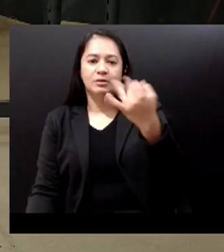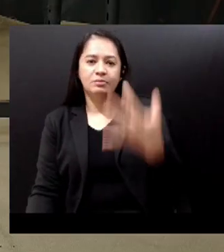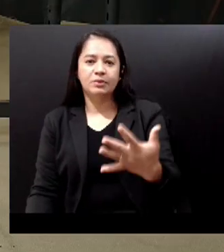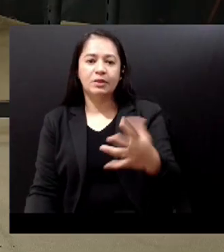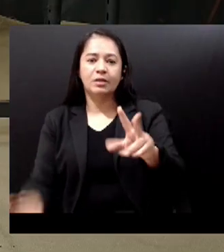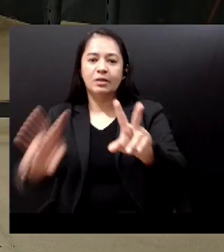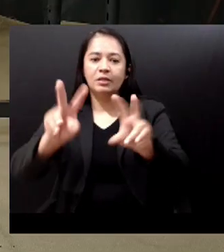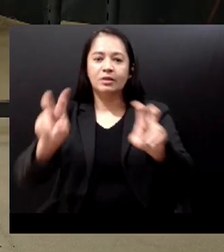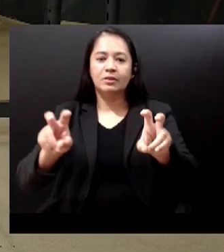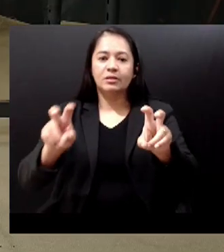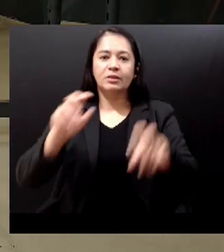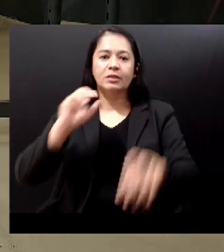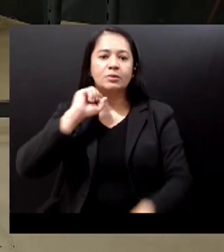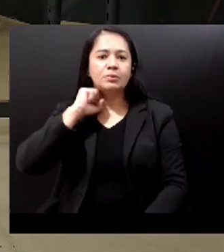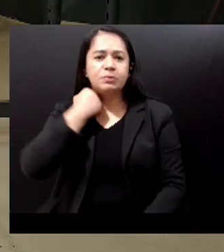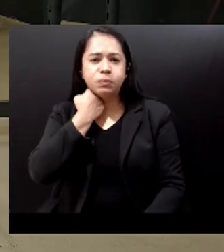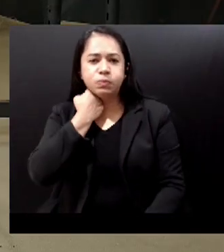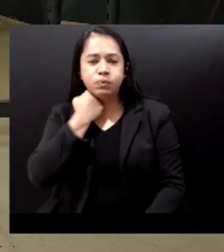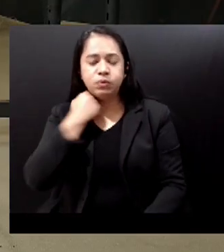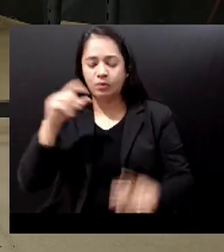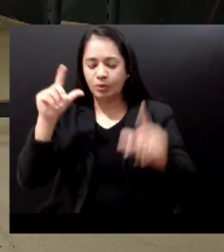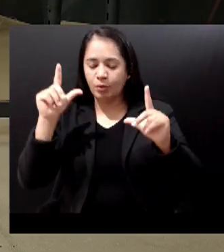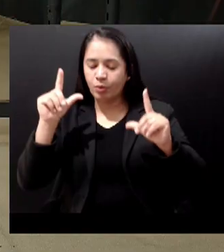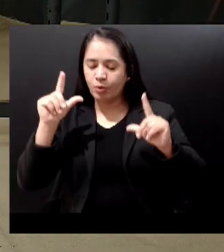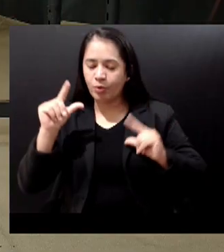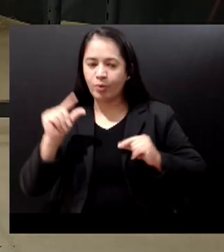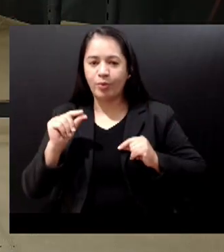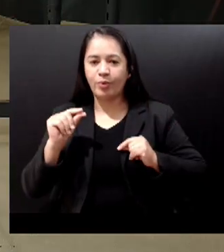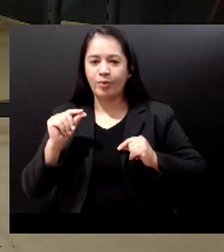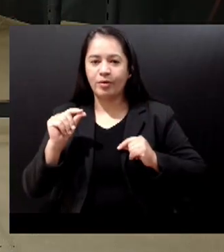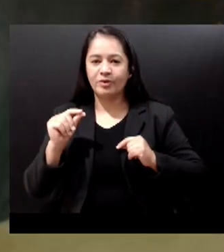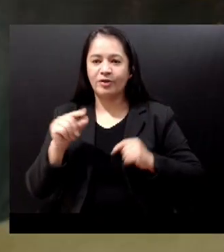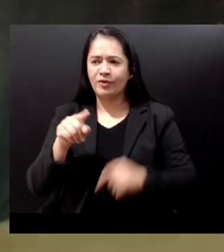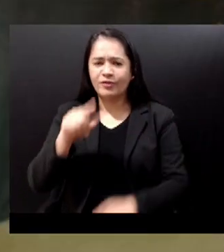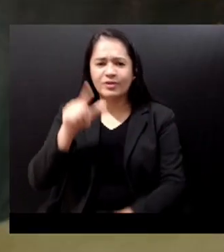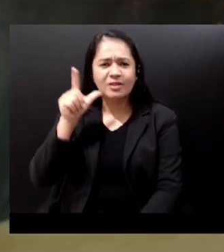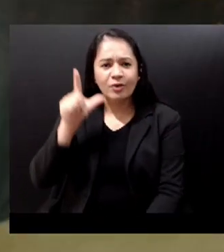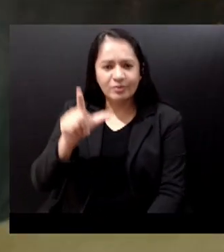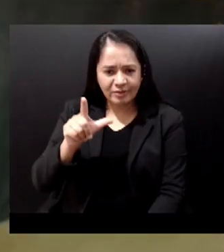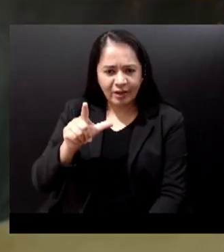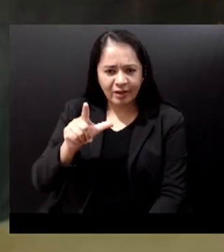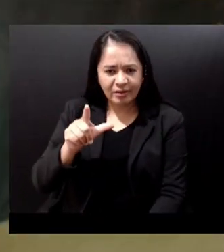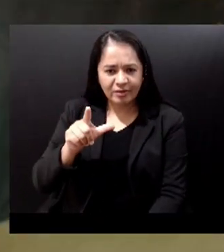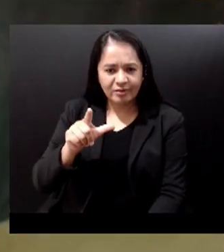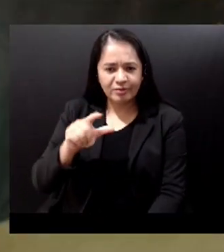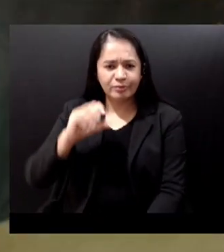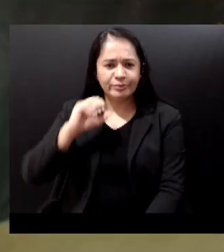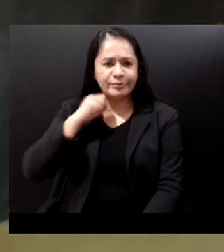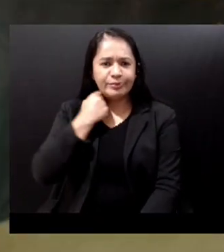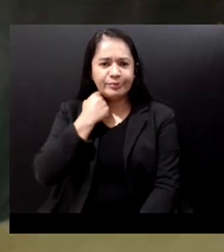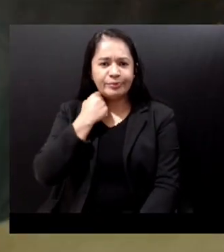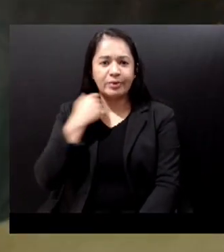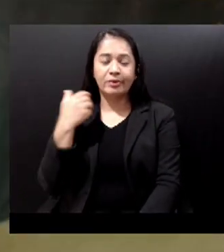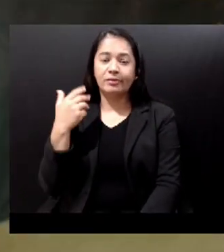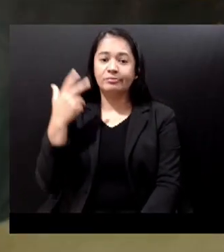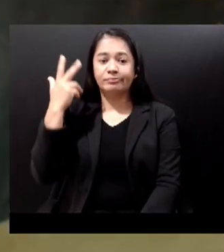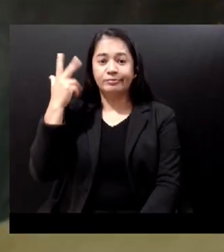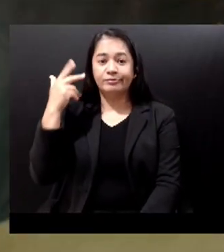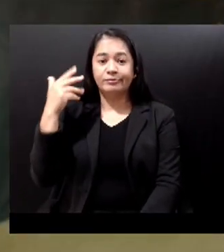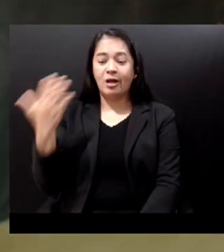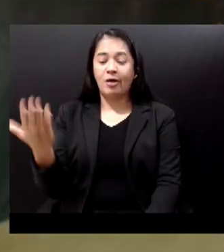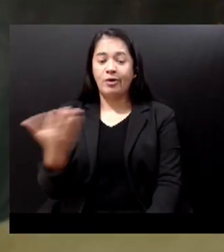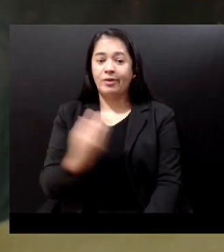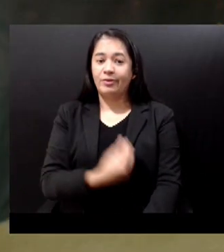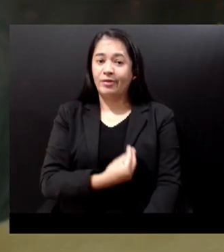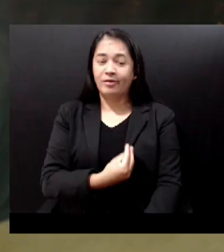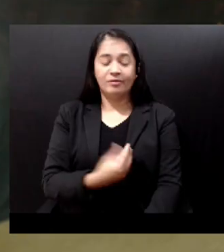estresse. Aliviar o estresse, você consegue? O estresse faz parte da vida moderna, claro que faz, mas até